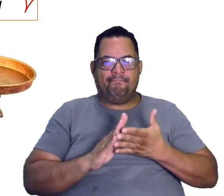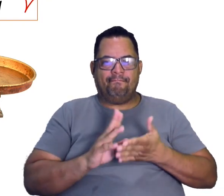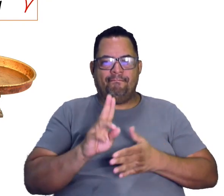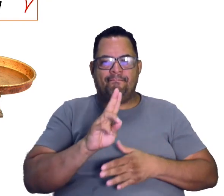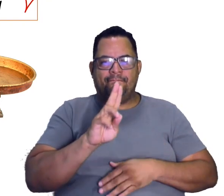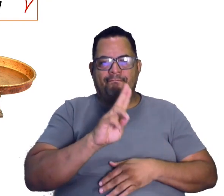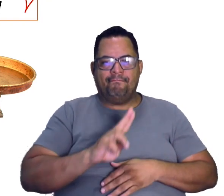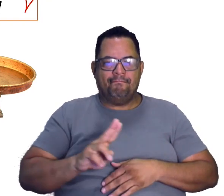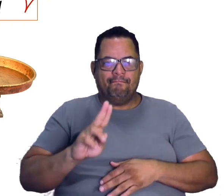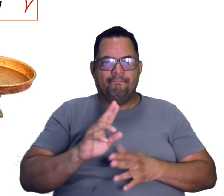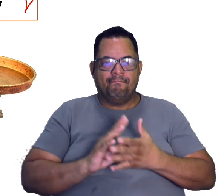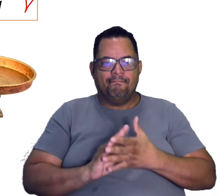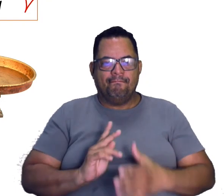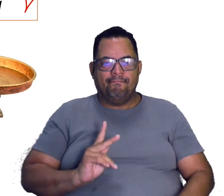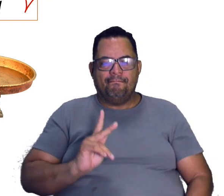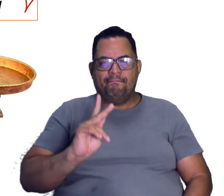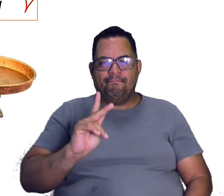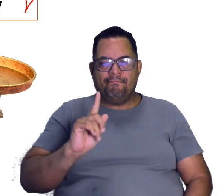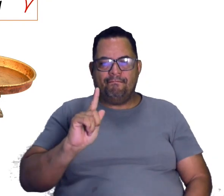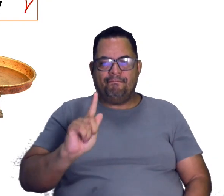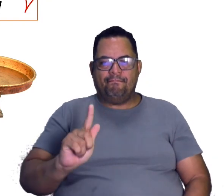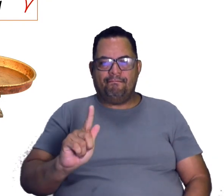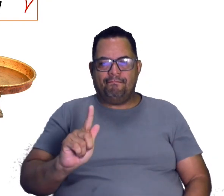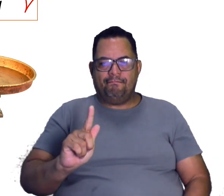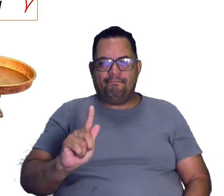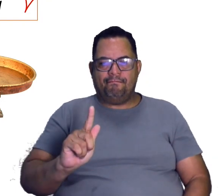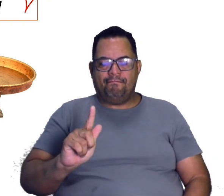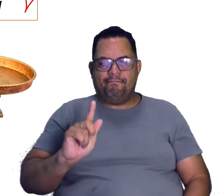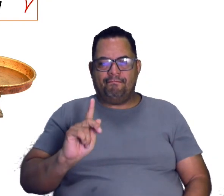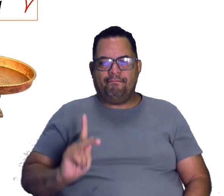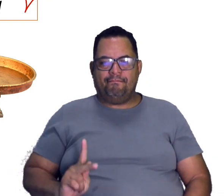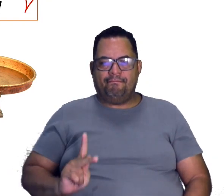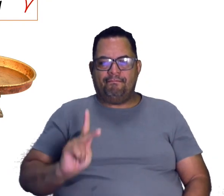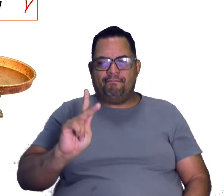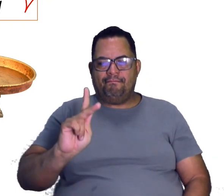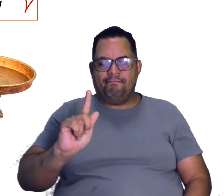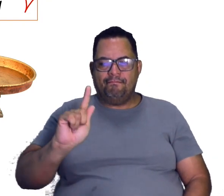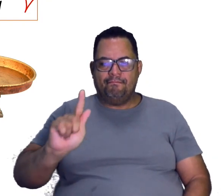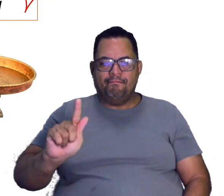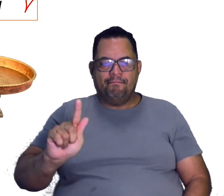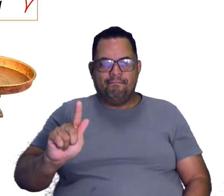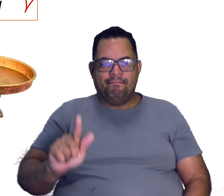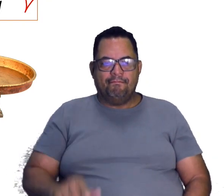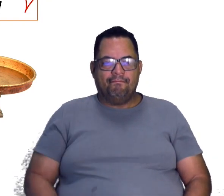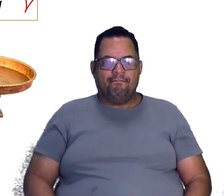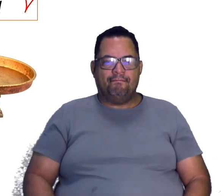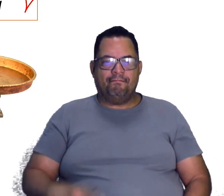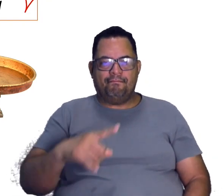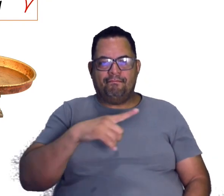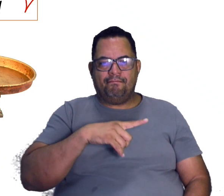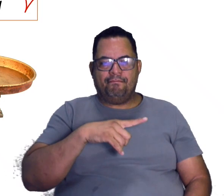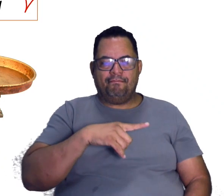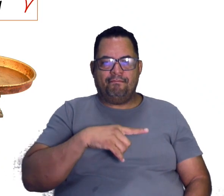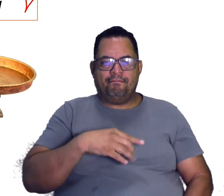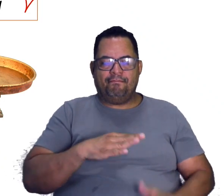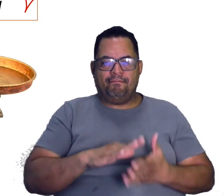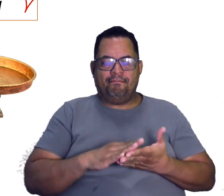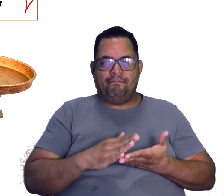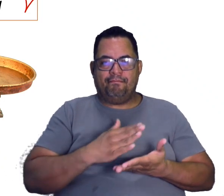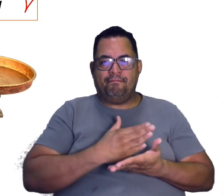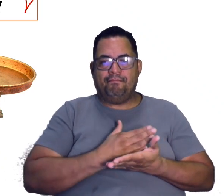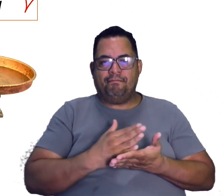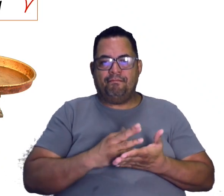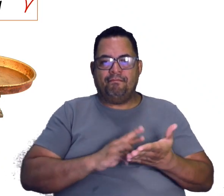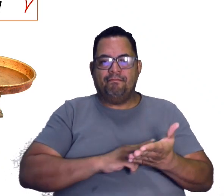de massa mais conhecido é o que nós chamamos de quilograma, tá bom? Então, nós temos quilograma, a partir daí nós